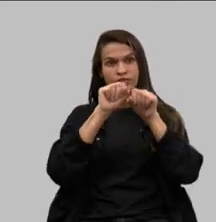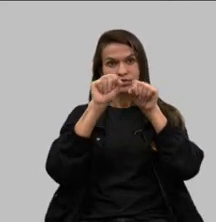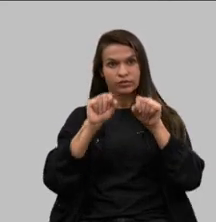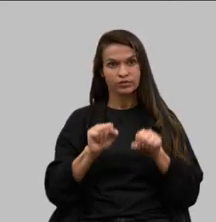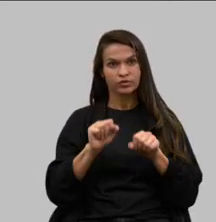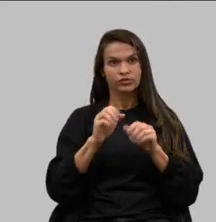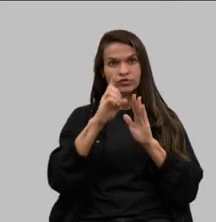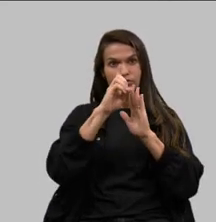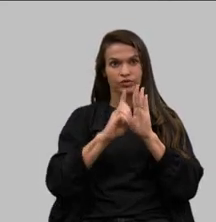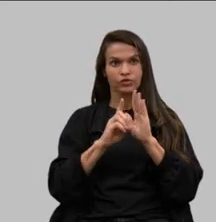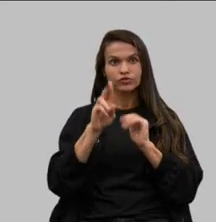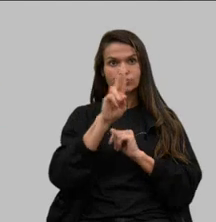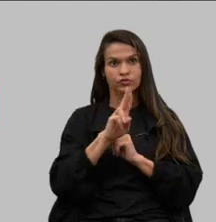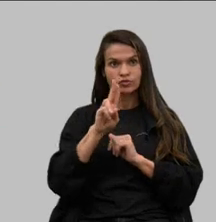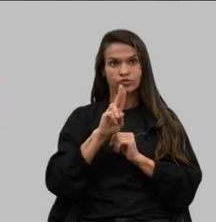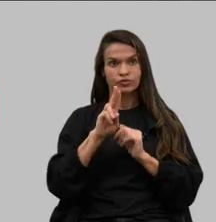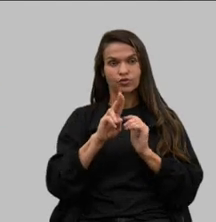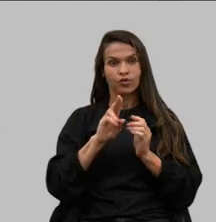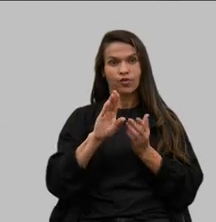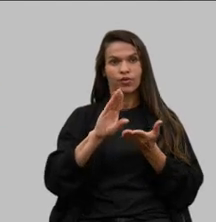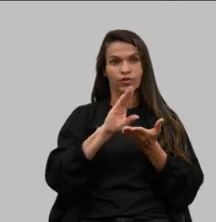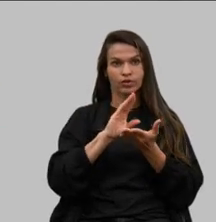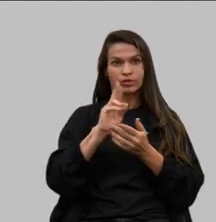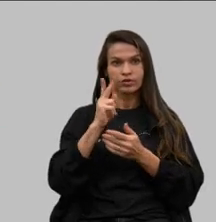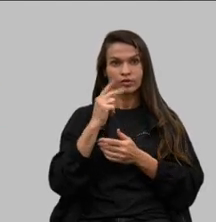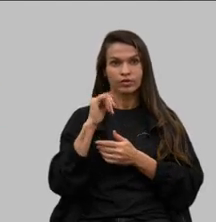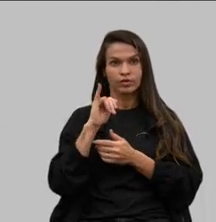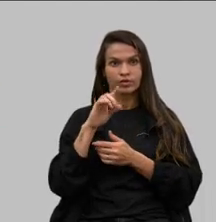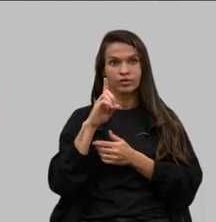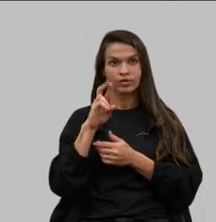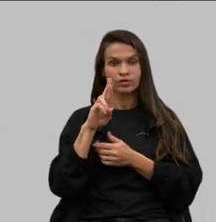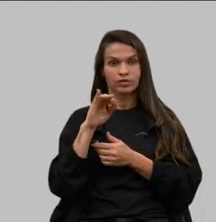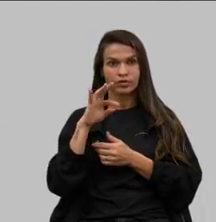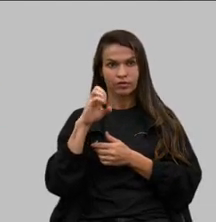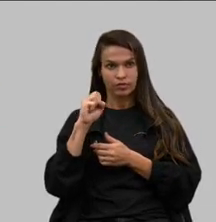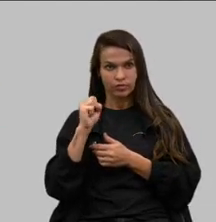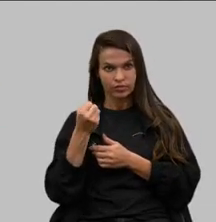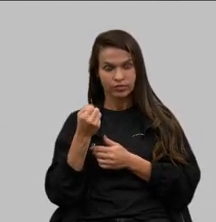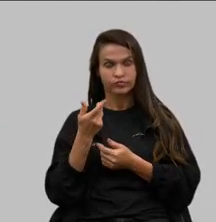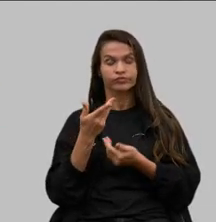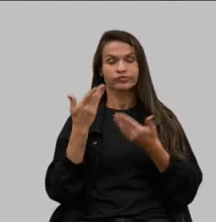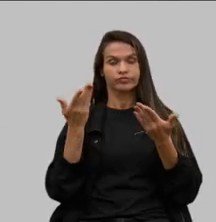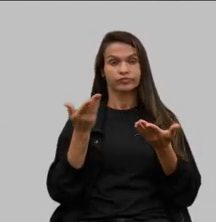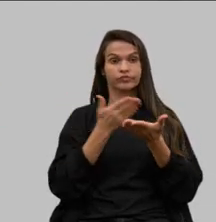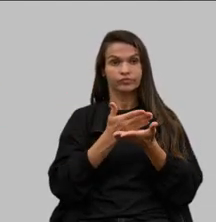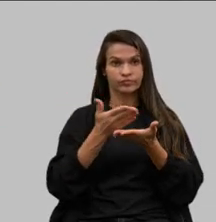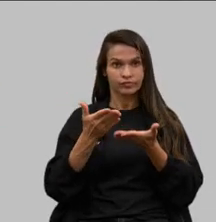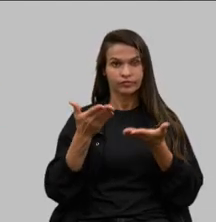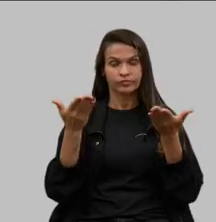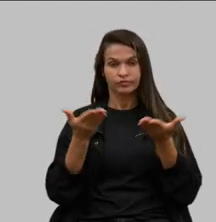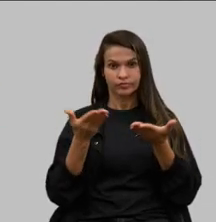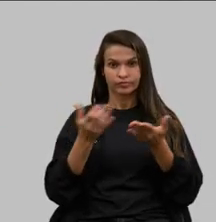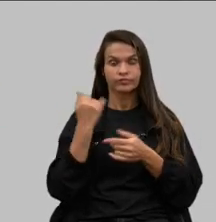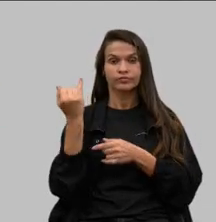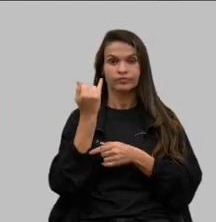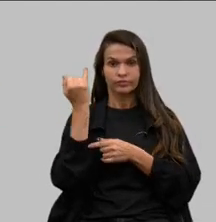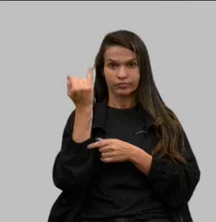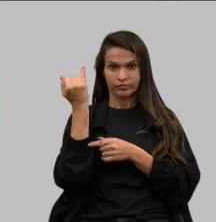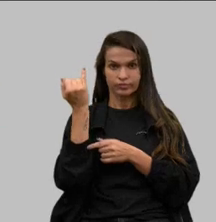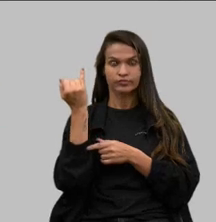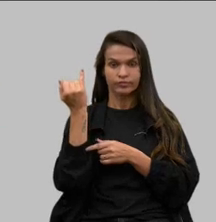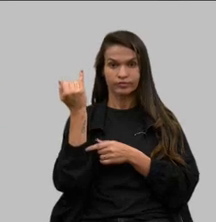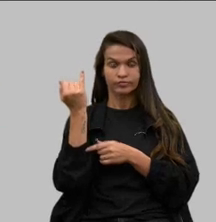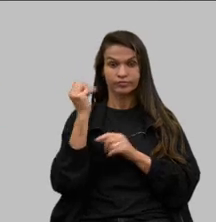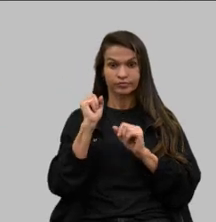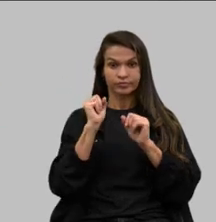de Direito de uso de recursos hídricos bem e iniciando então importante né